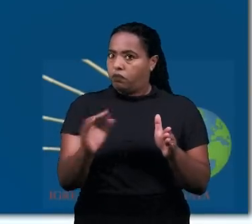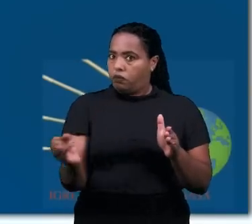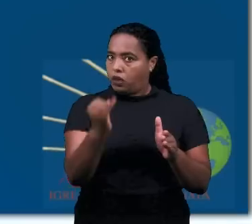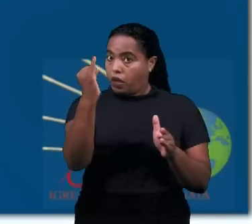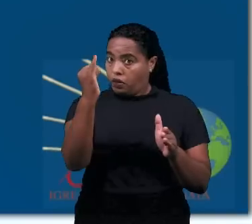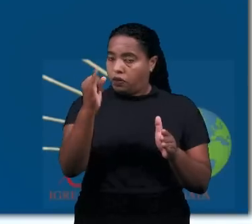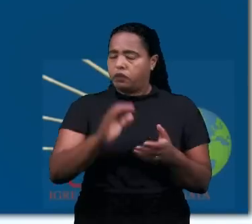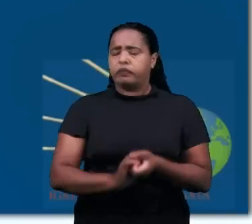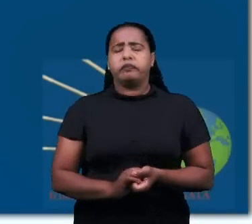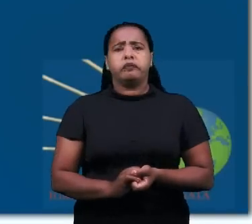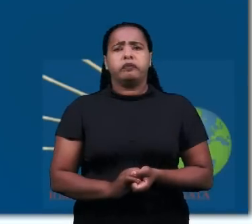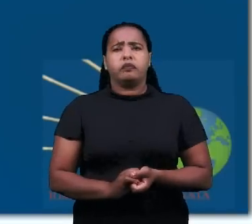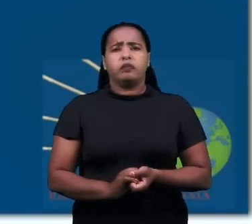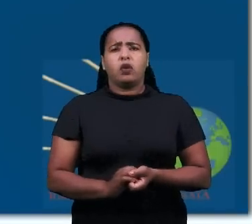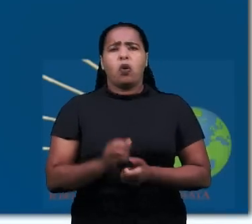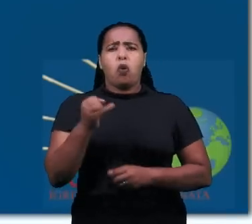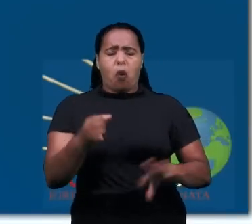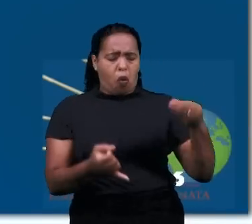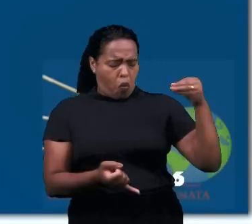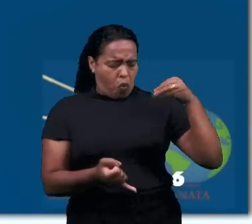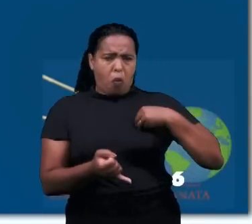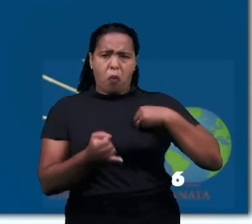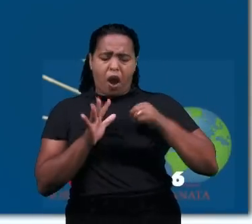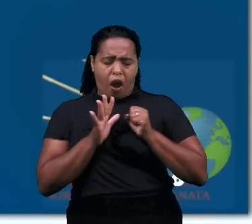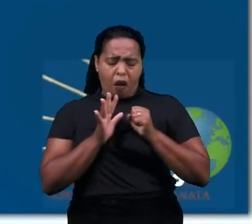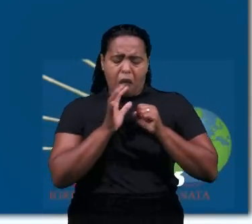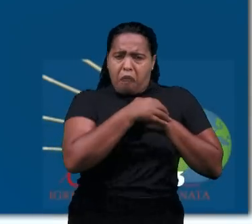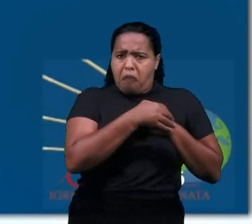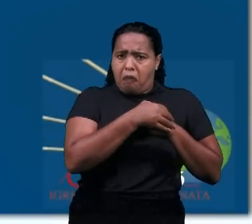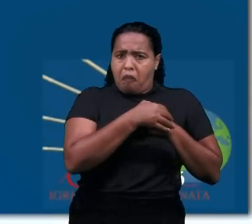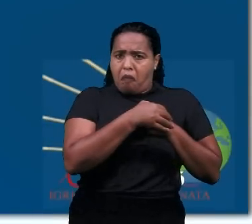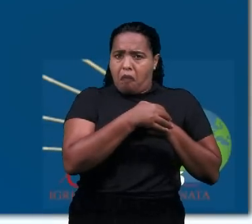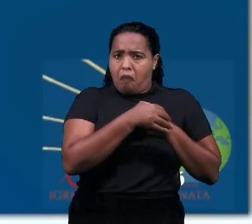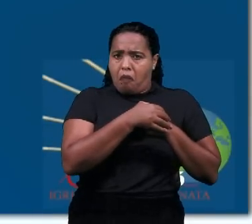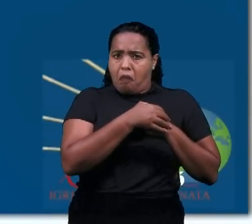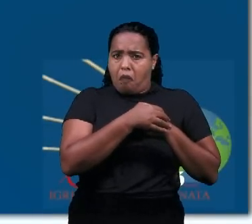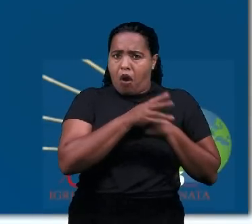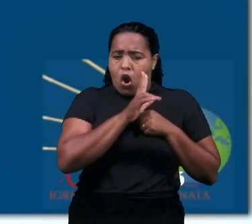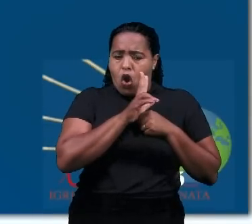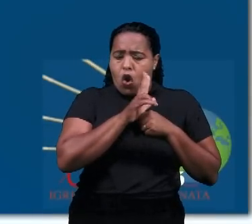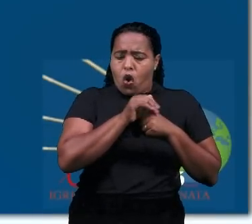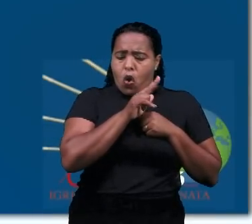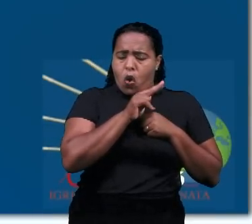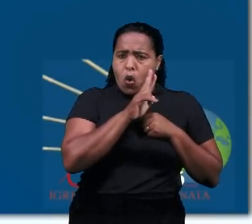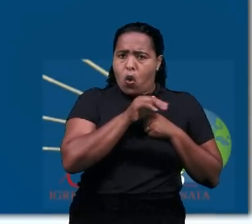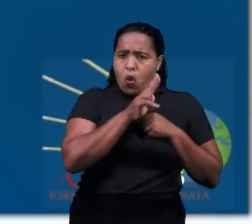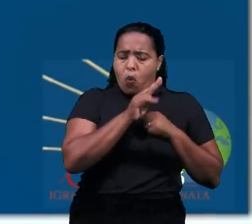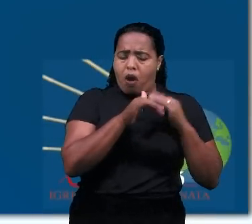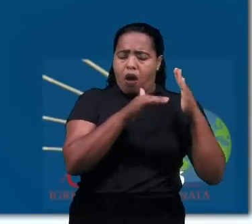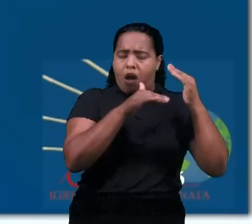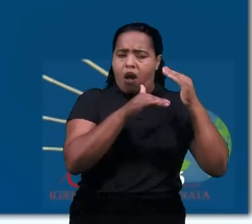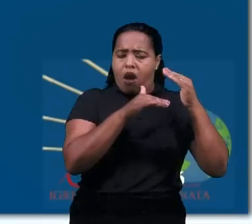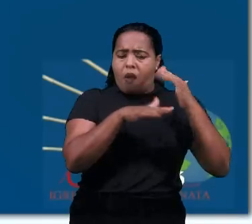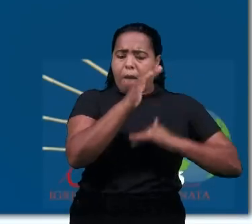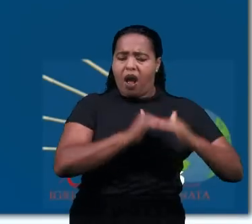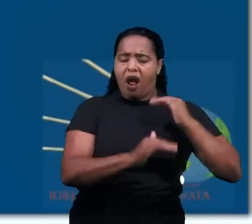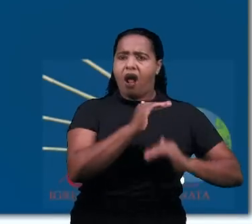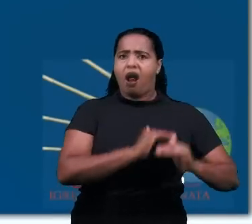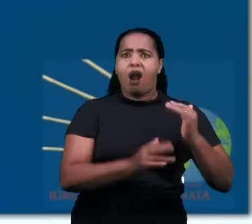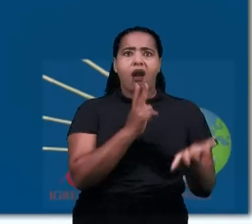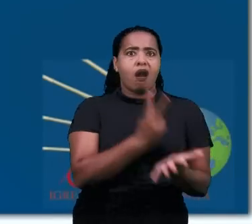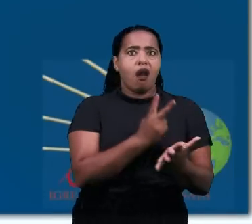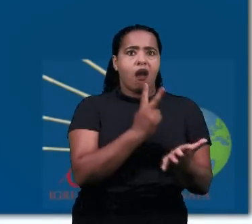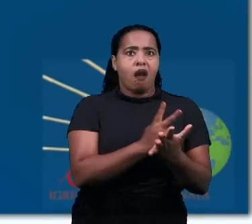que encobre as suas transgressões nunca prosperará. Presta atenção,